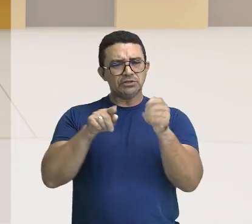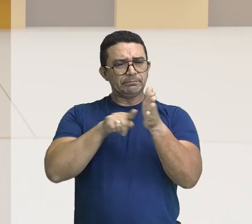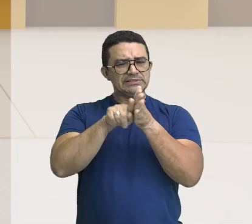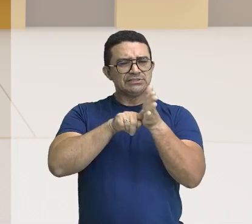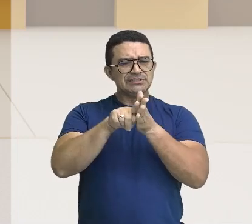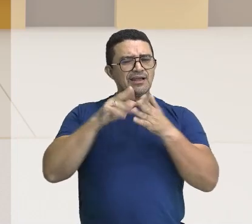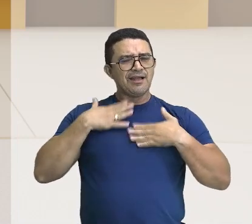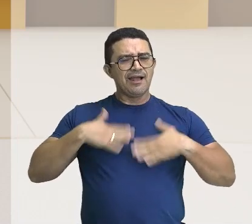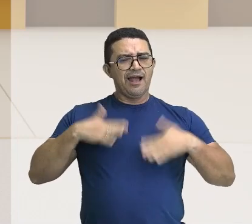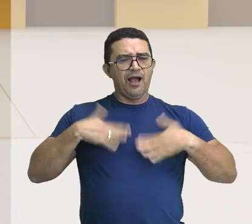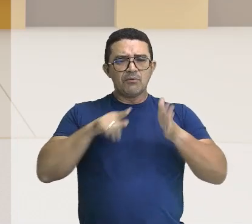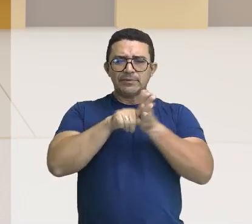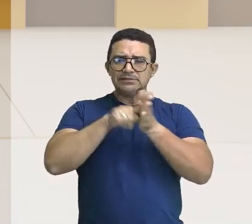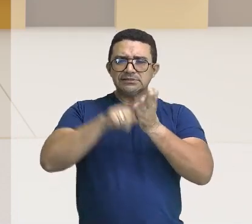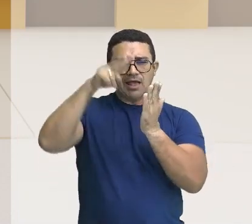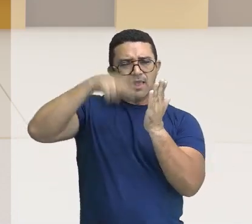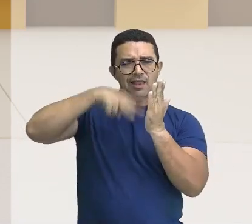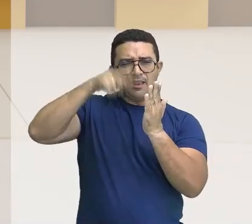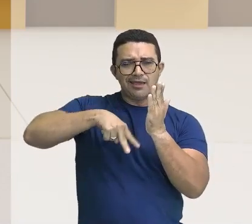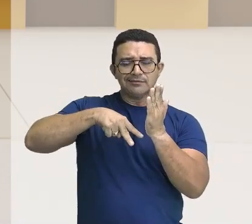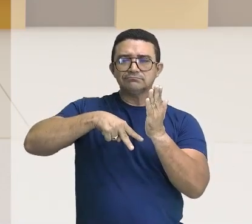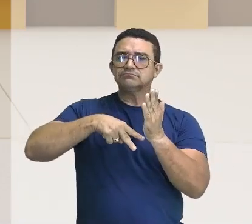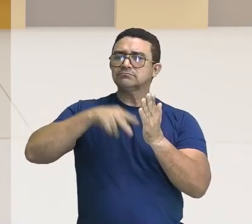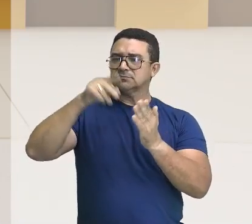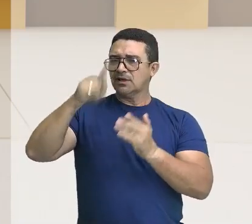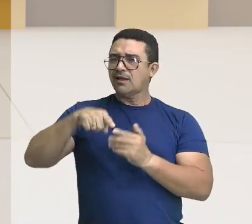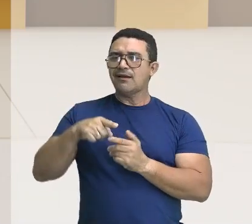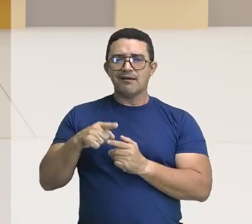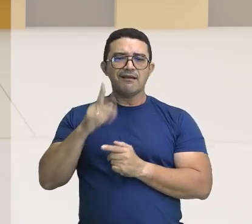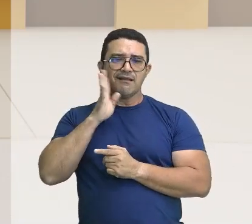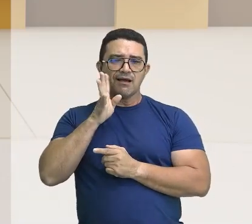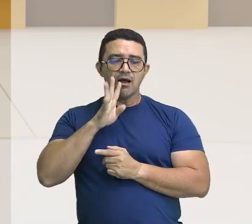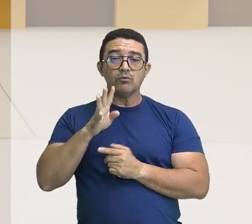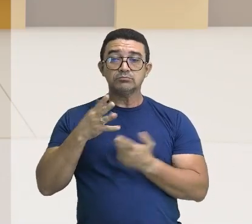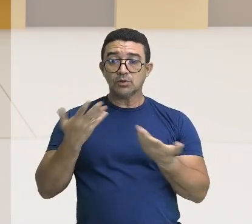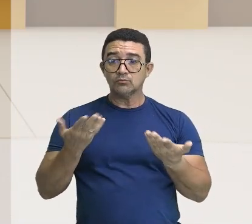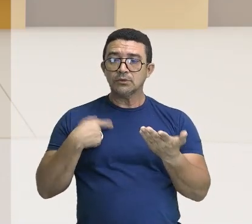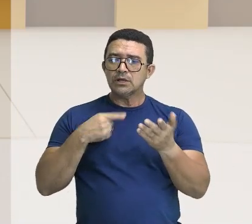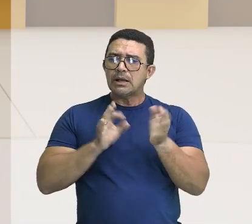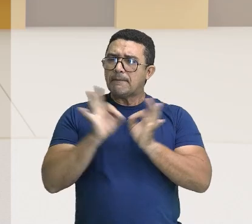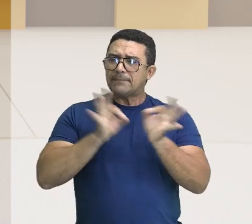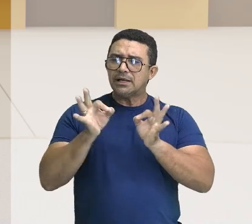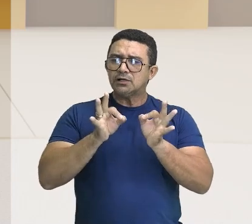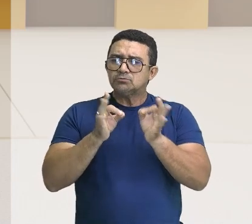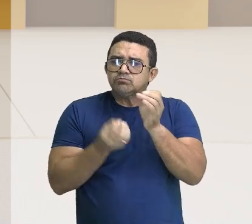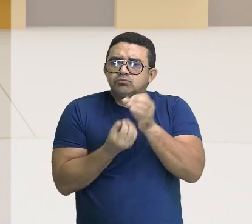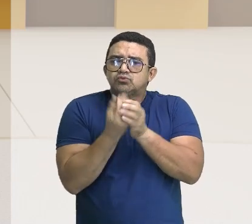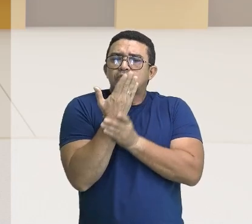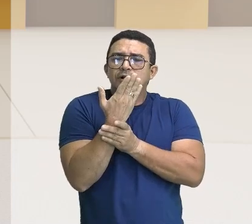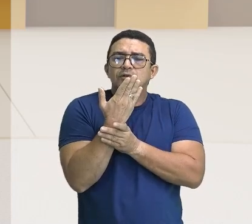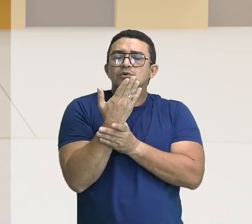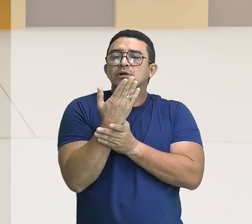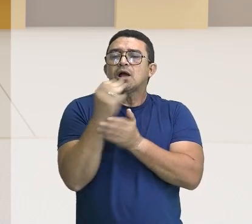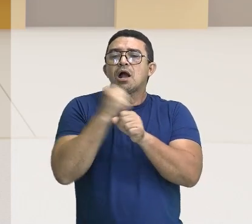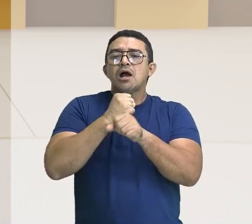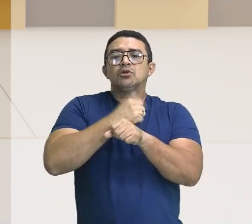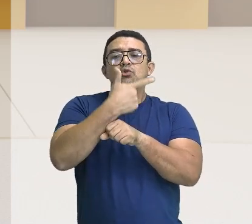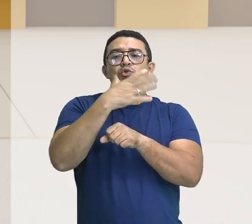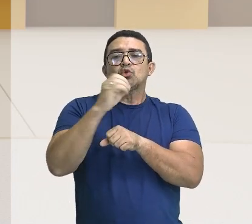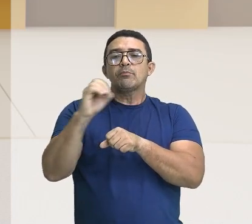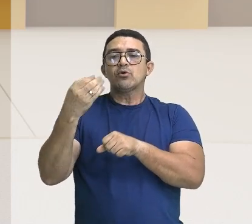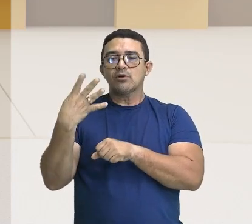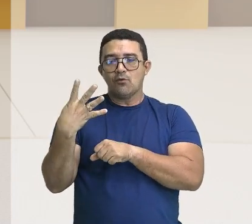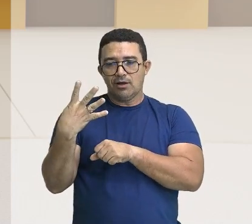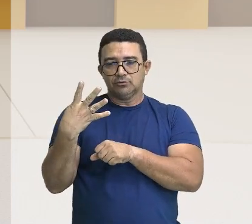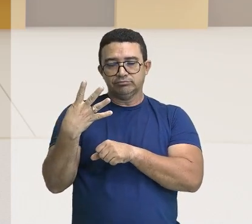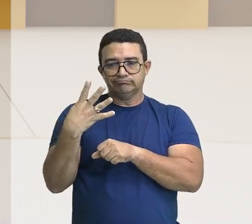deem uma lida sobre isso daí, que ele é muito interessante. Esse plano ele foi criado em 2004, professora, tá? Esse plano